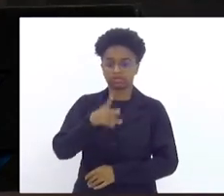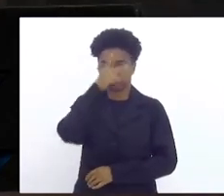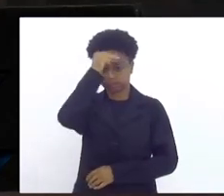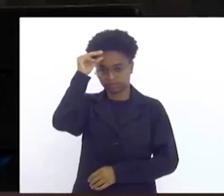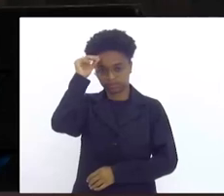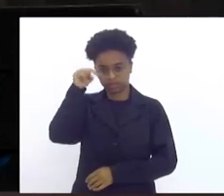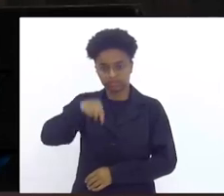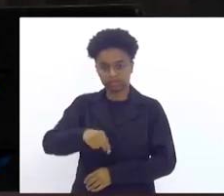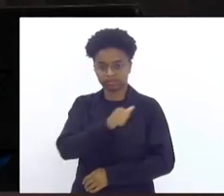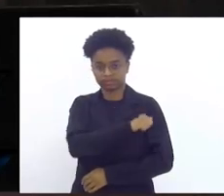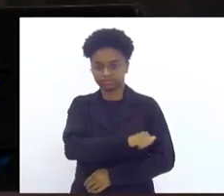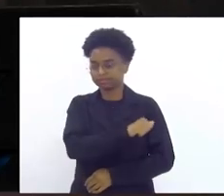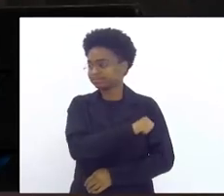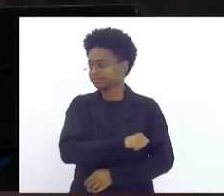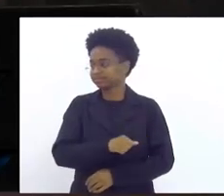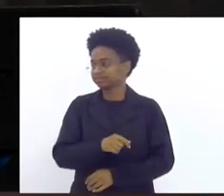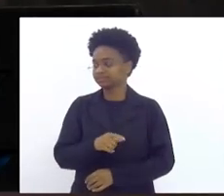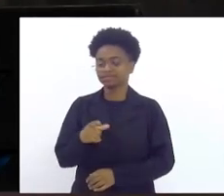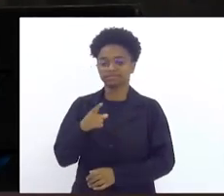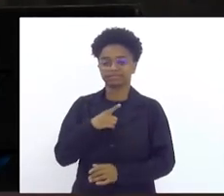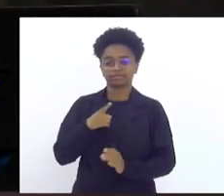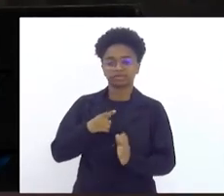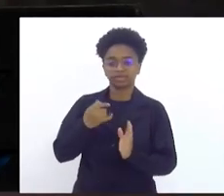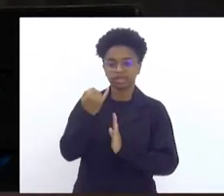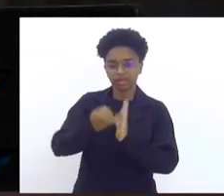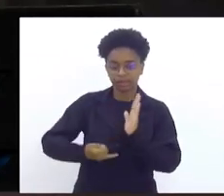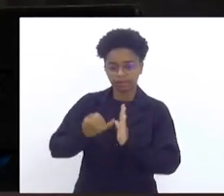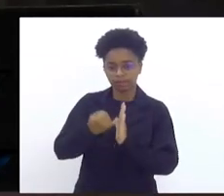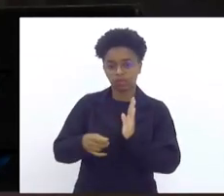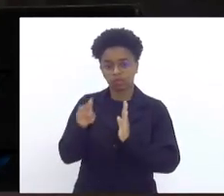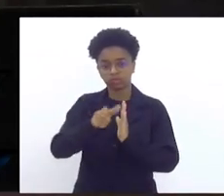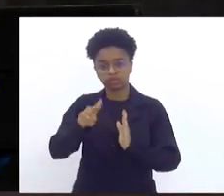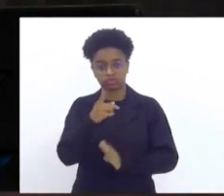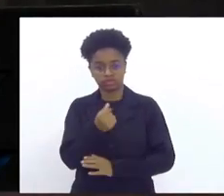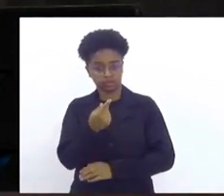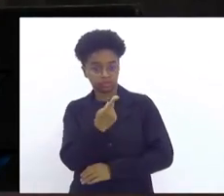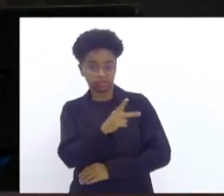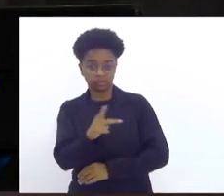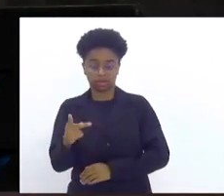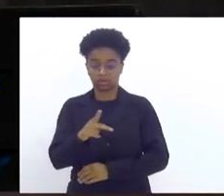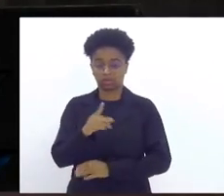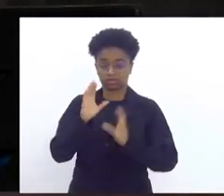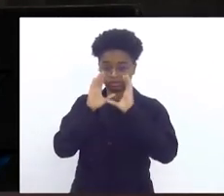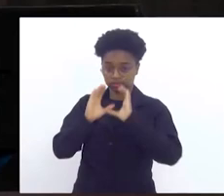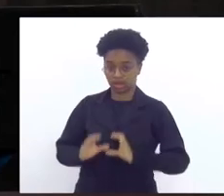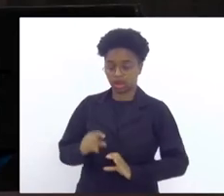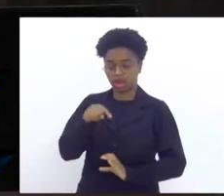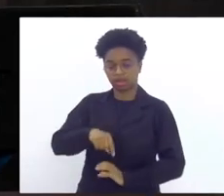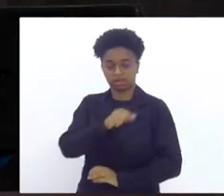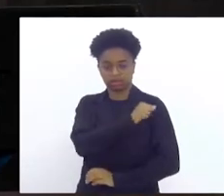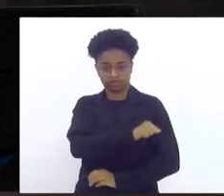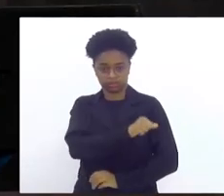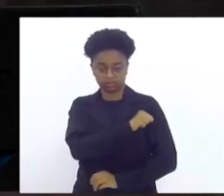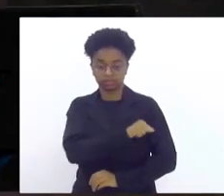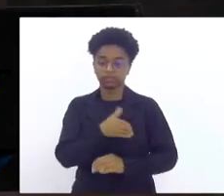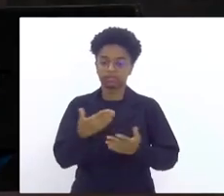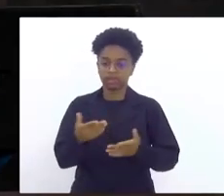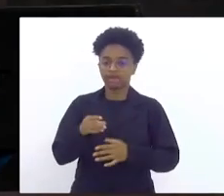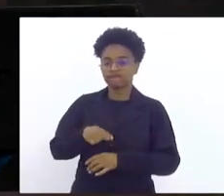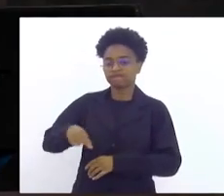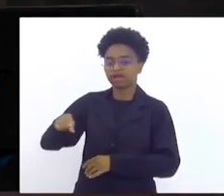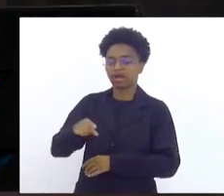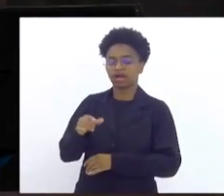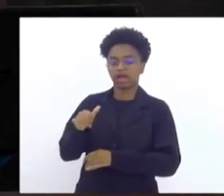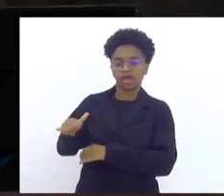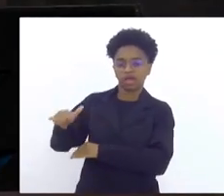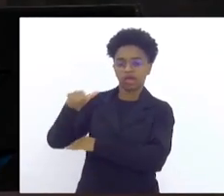paga com os nossos impostos com dinheiro seu contribuinte cidadão do Rio de Janeiro vá no aeroporto Santos